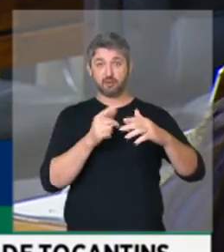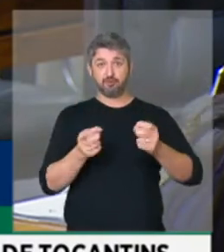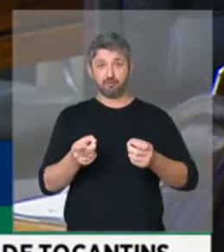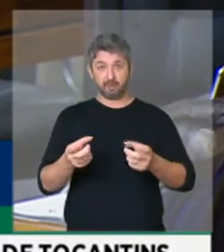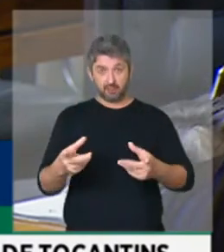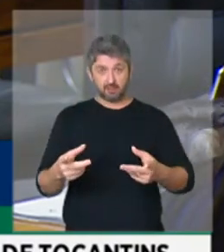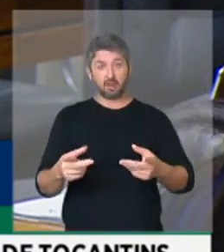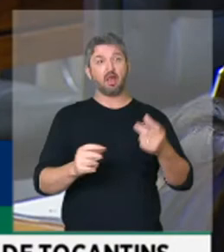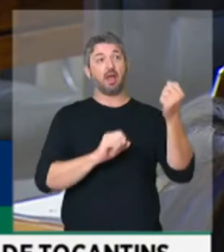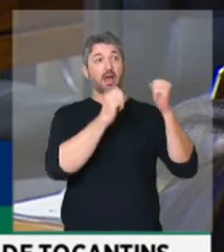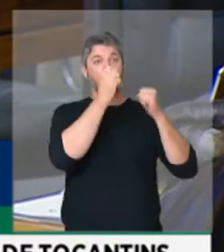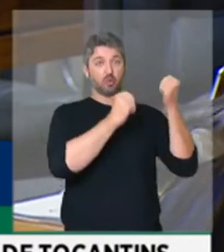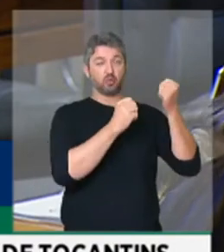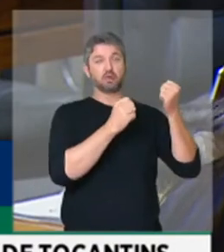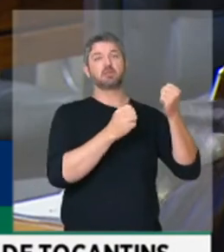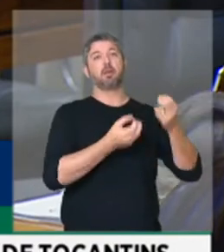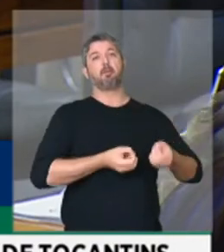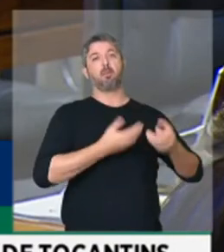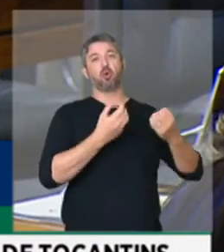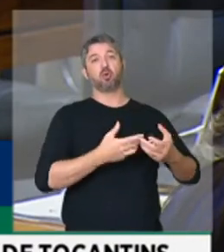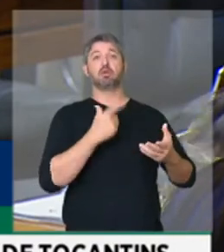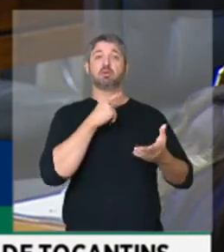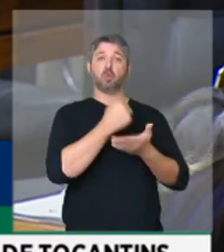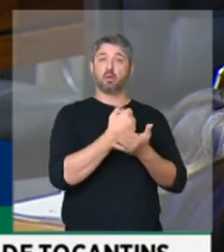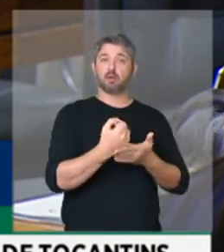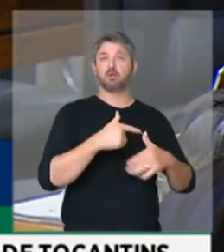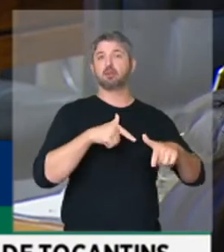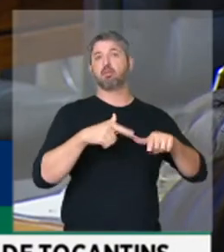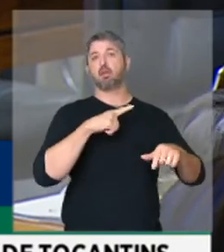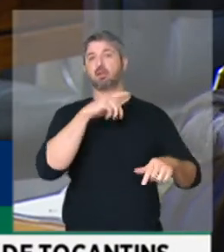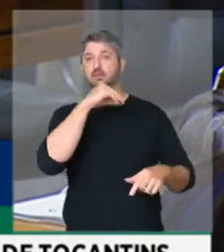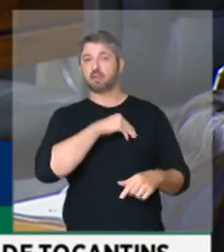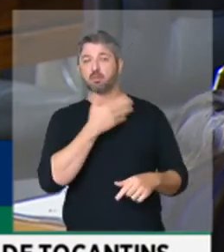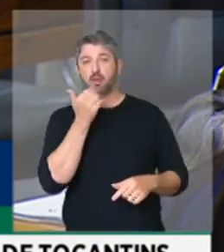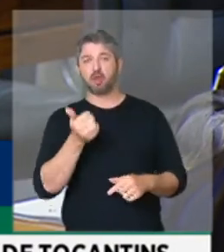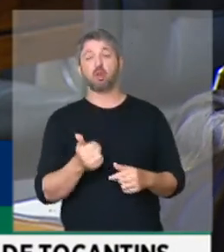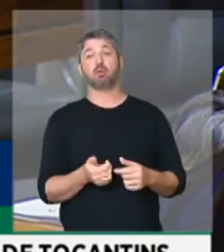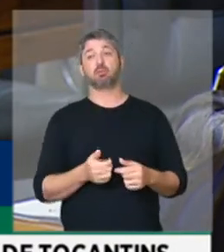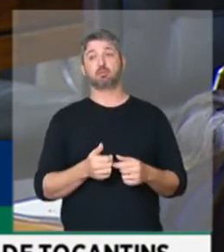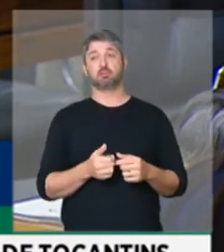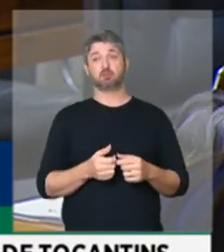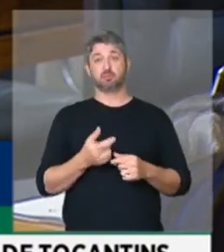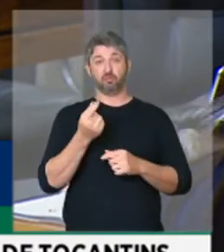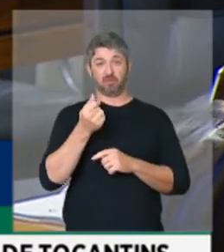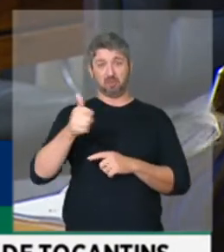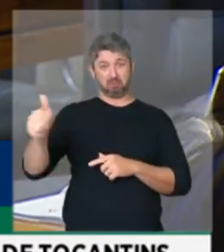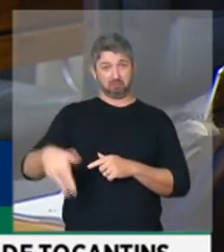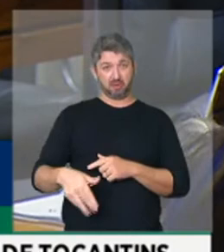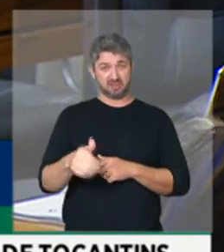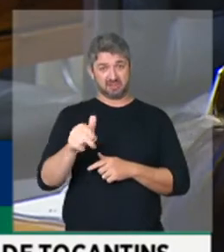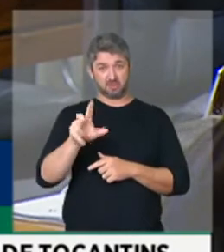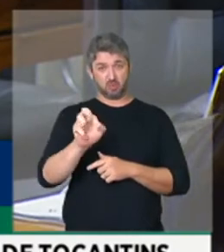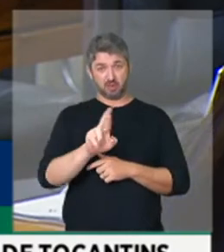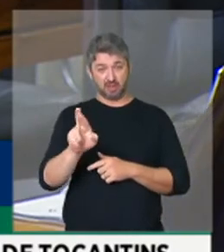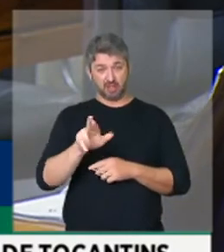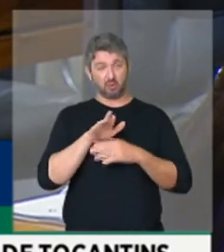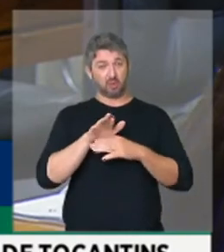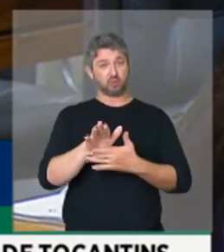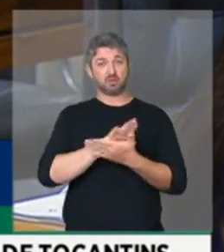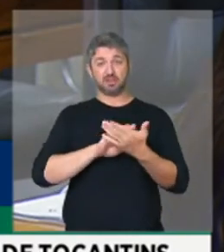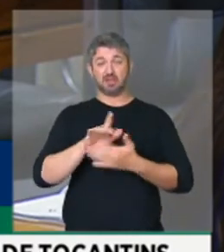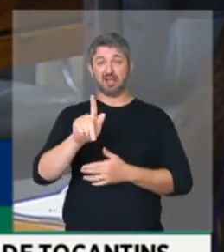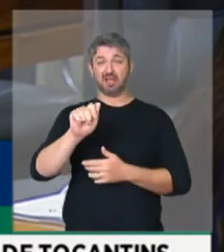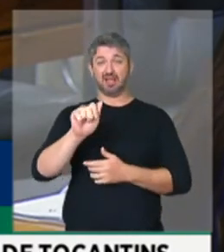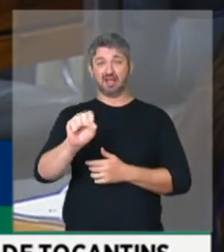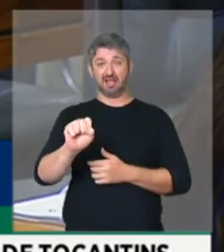a indústria produz. Isso gera emprego. Neste momento, mantendo esse valor pífio, e o gás de